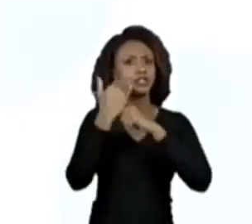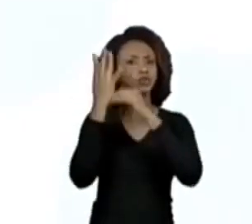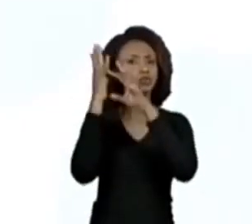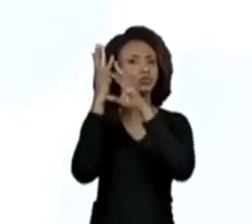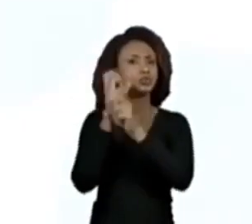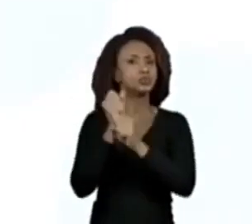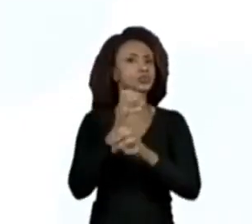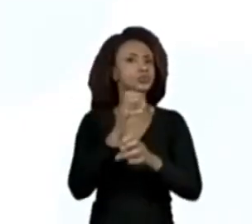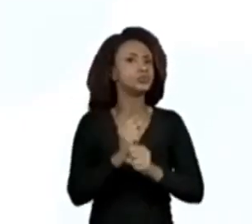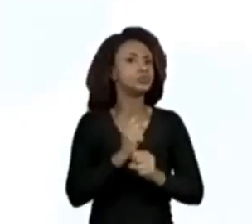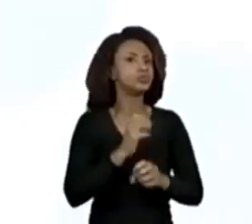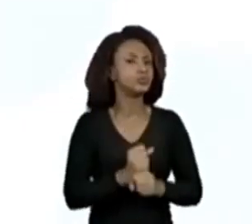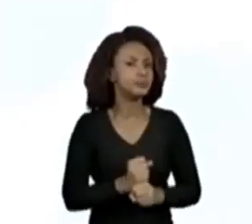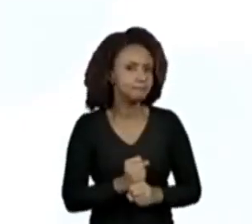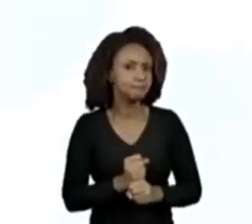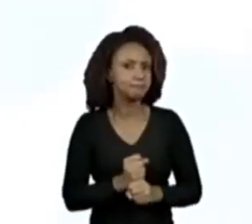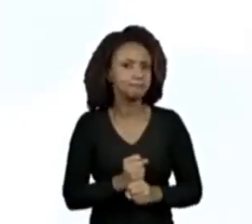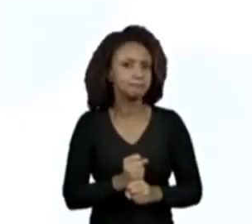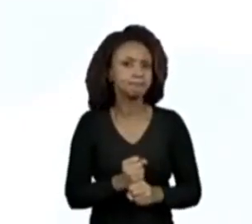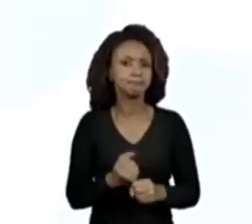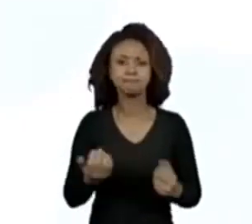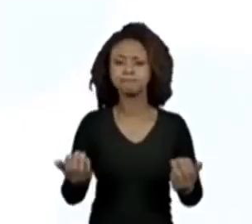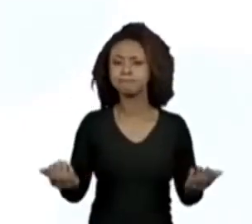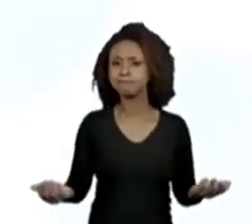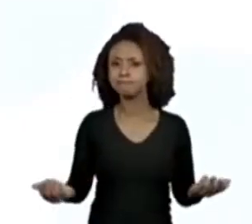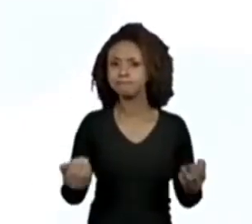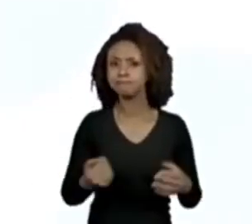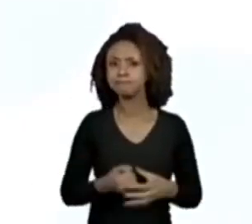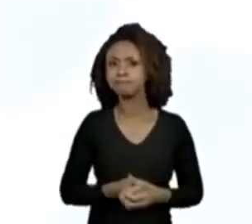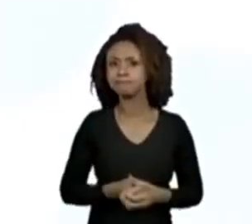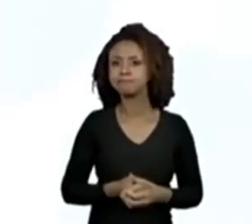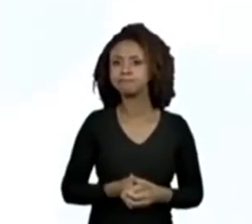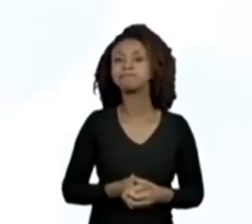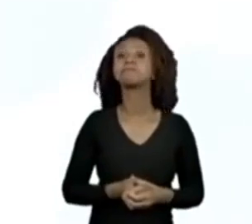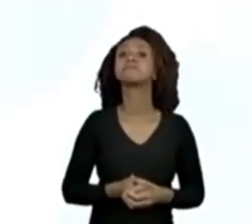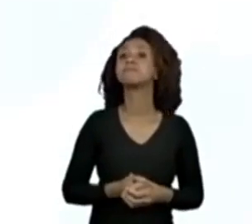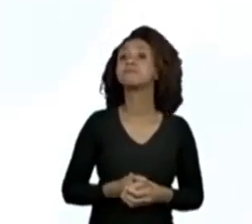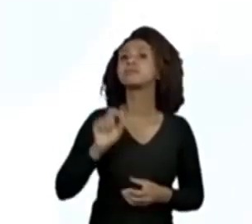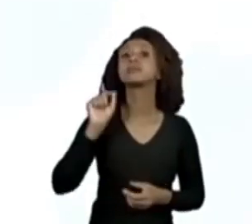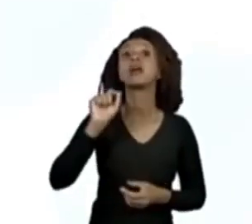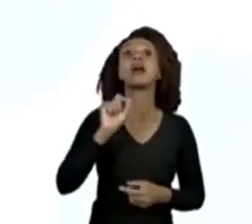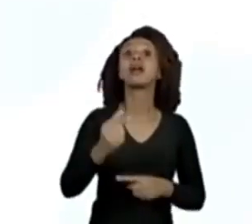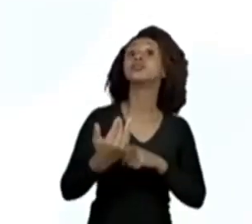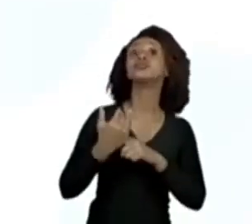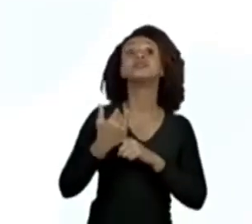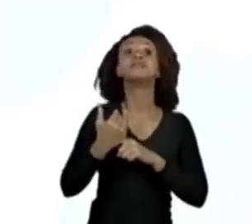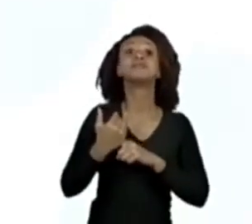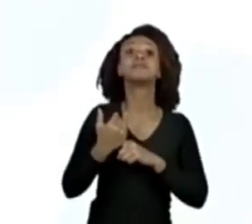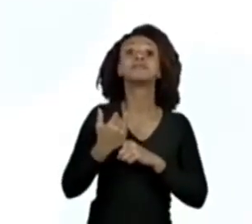conseguir resolver aí o problema do total de pães? Quem pode me ajudar?